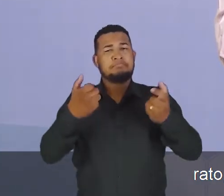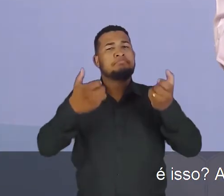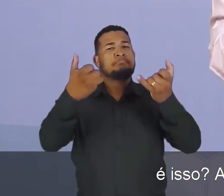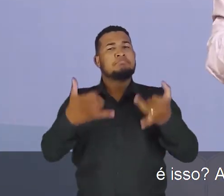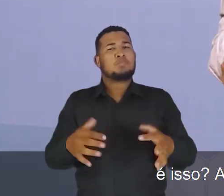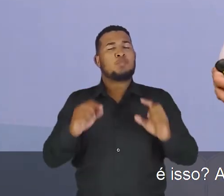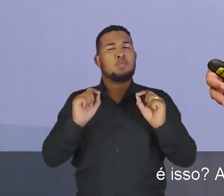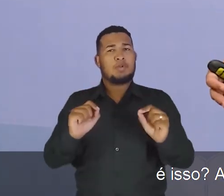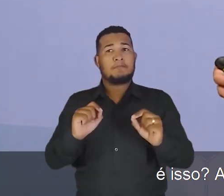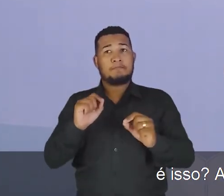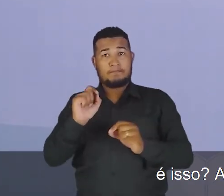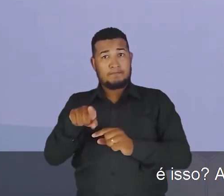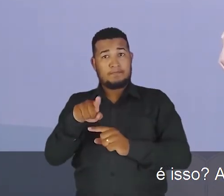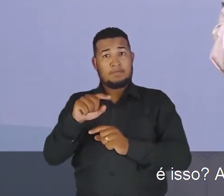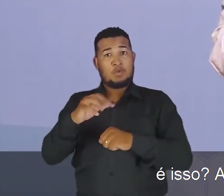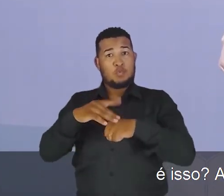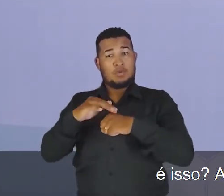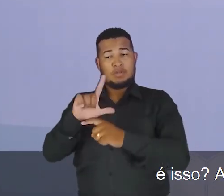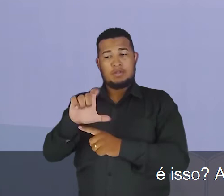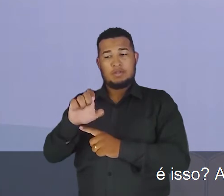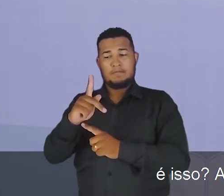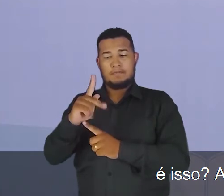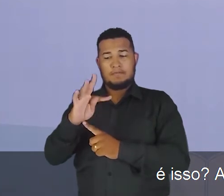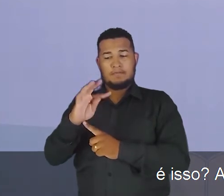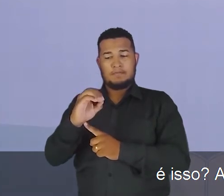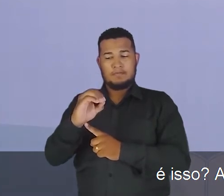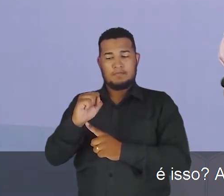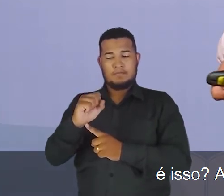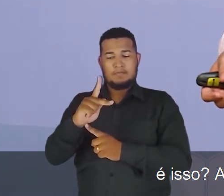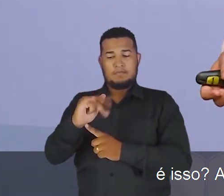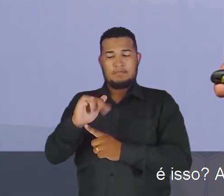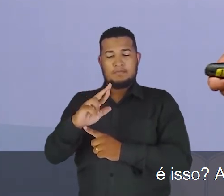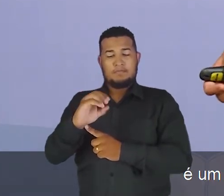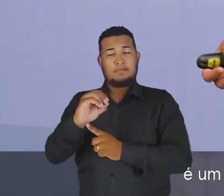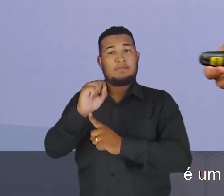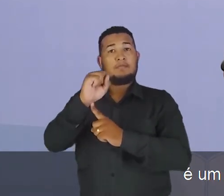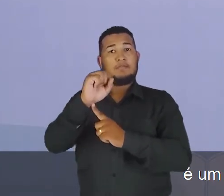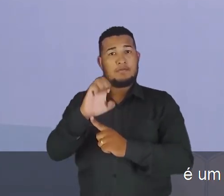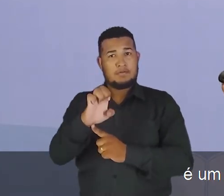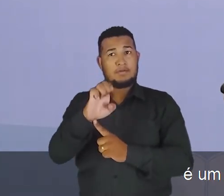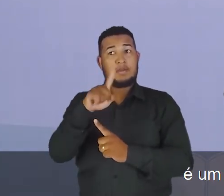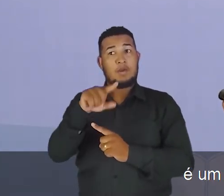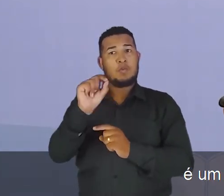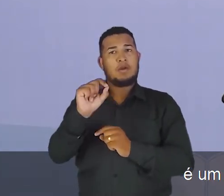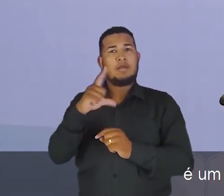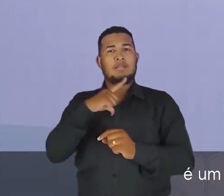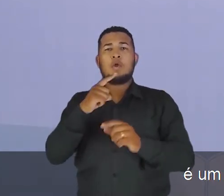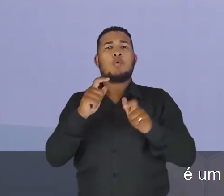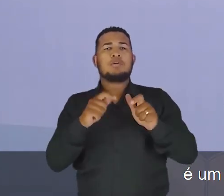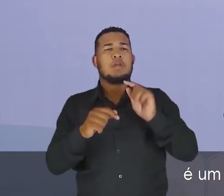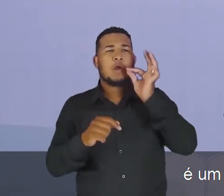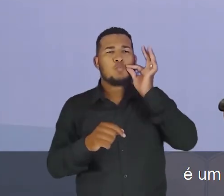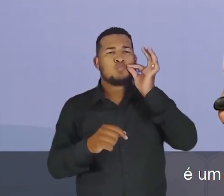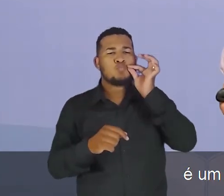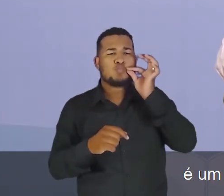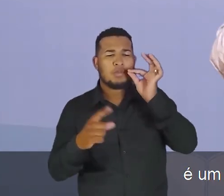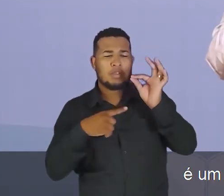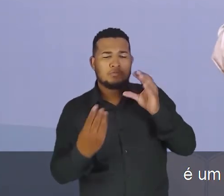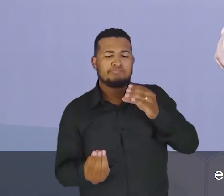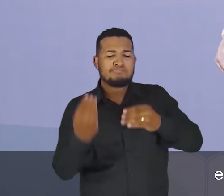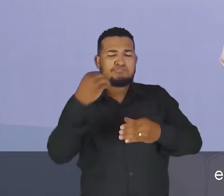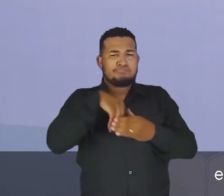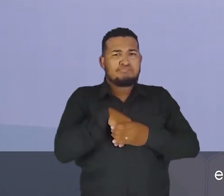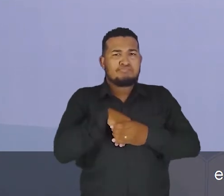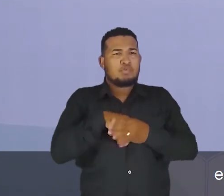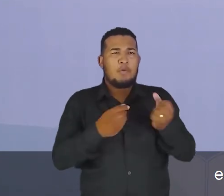que é isso? A leptospirose é uma doença bacteriana que a leptospirose é um indivíduo que fica no organismo dos ratos e ele elimina